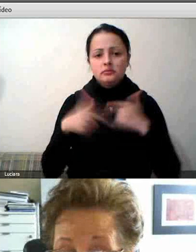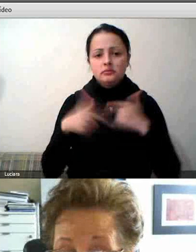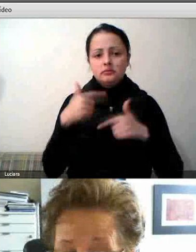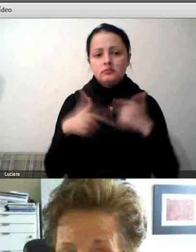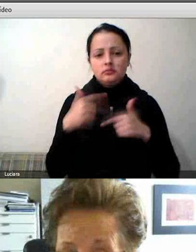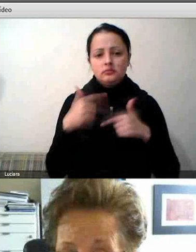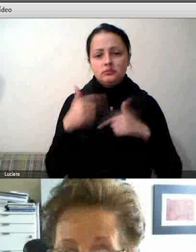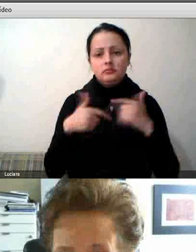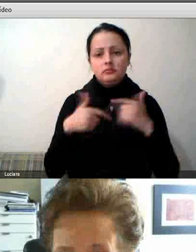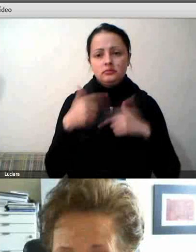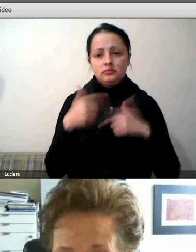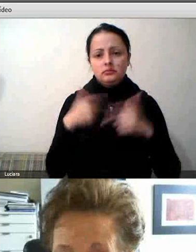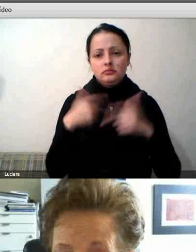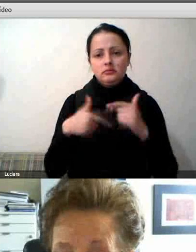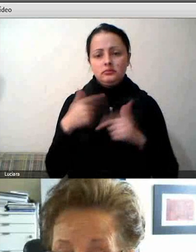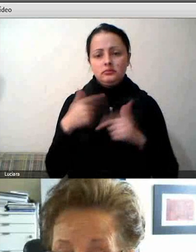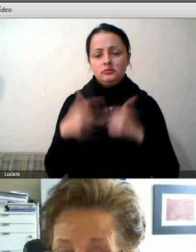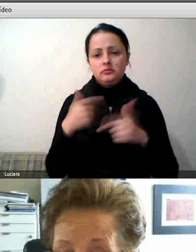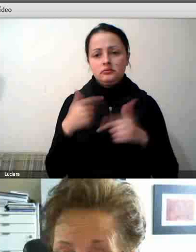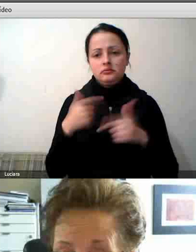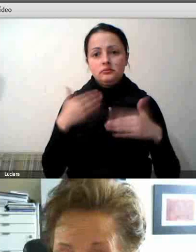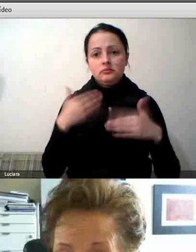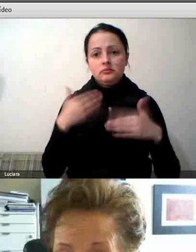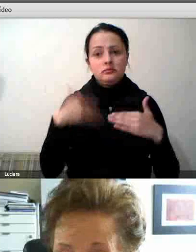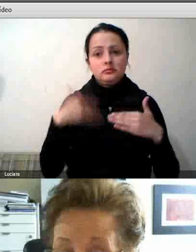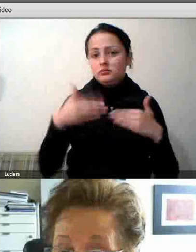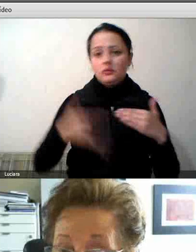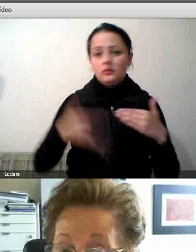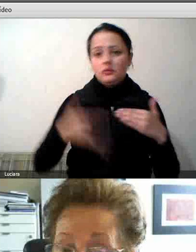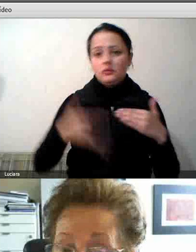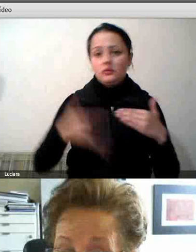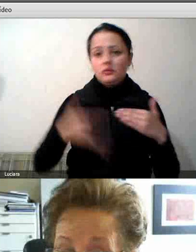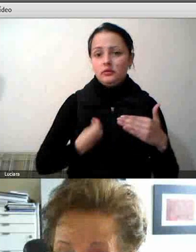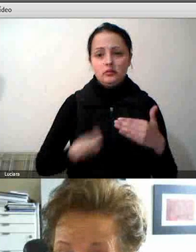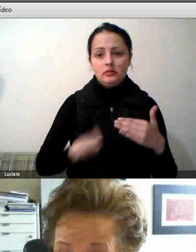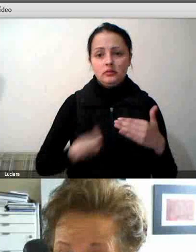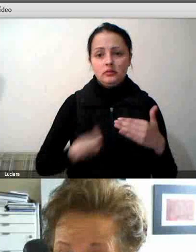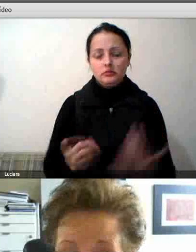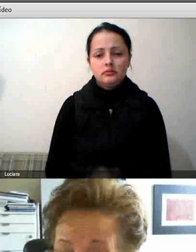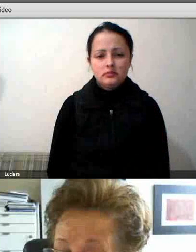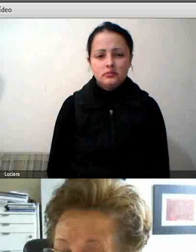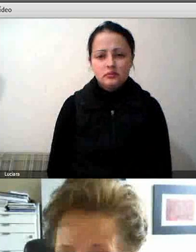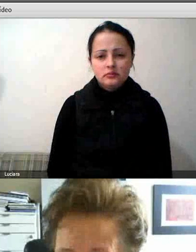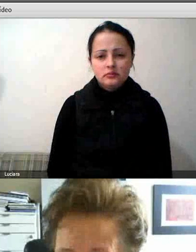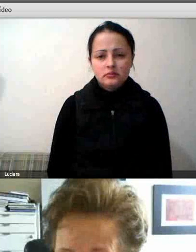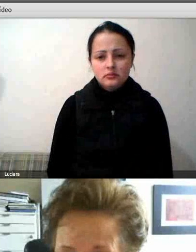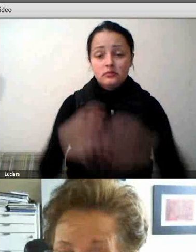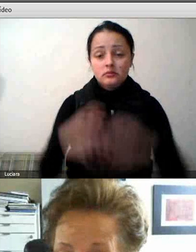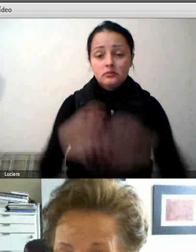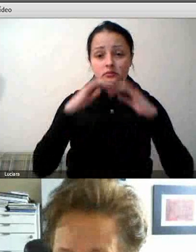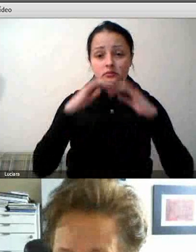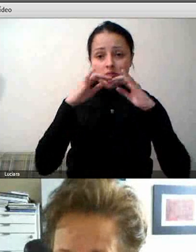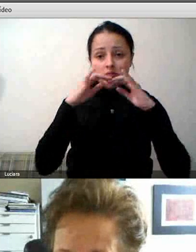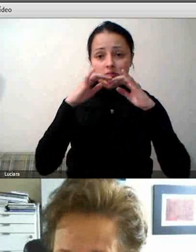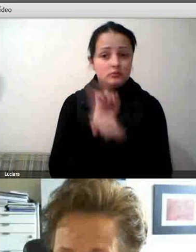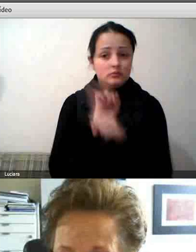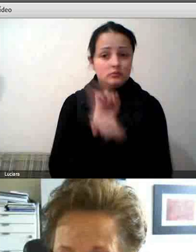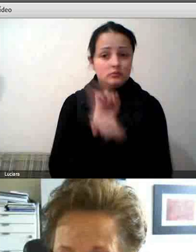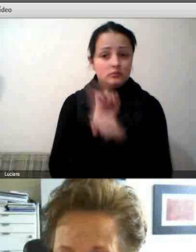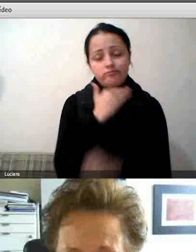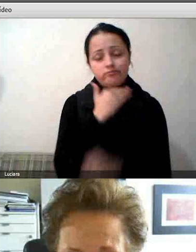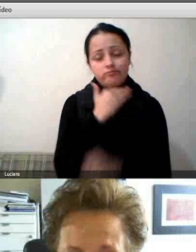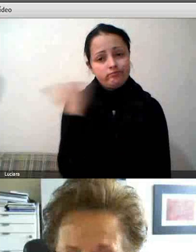Porque se o cérebro para, o coração não bate, o sangue não circula. E assim, todas as funções.